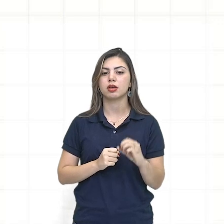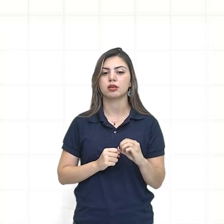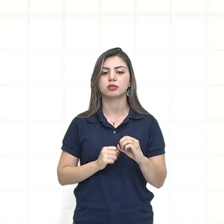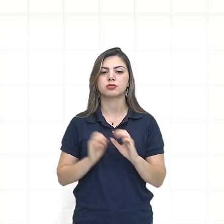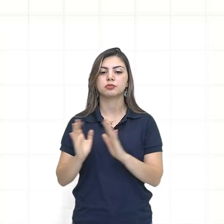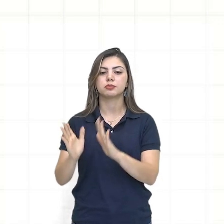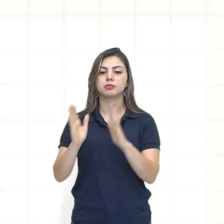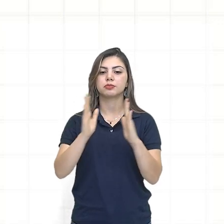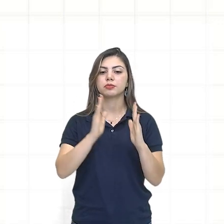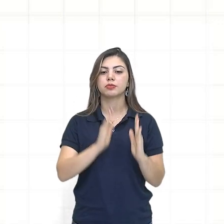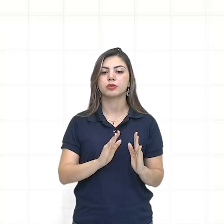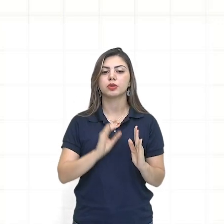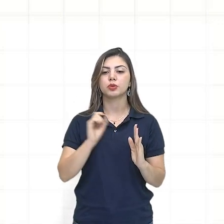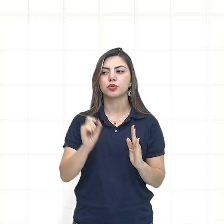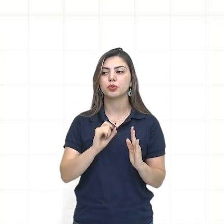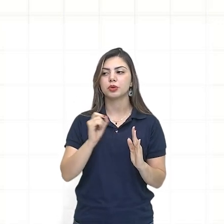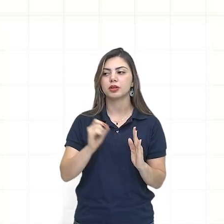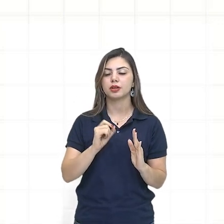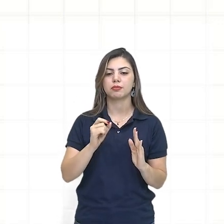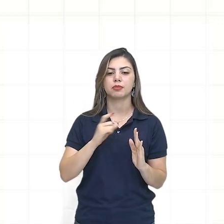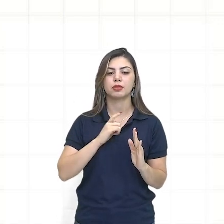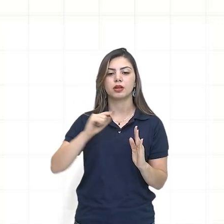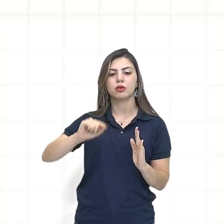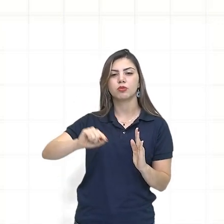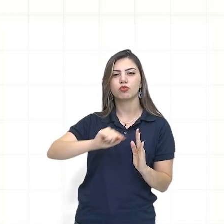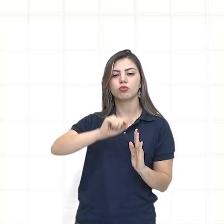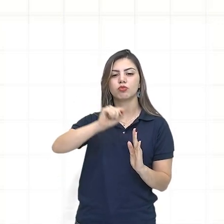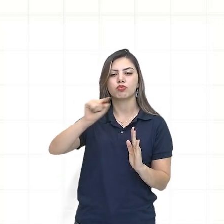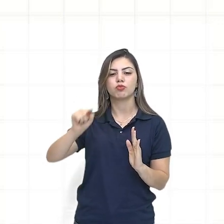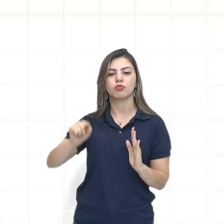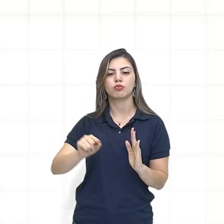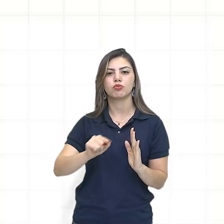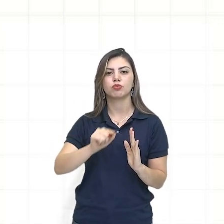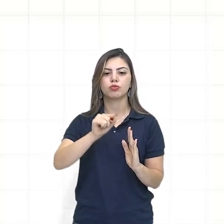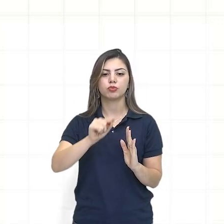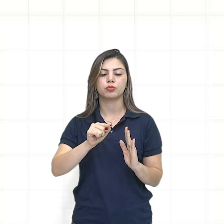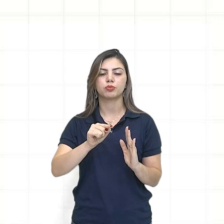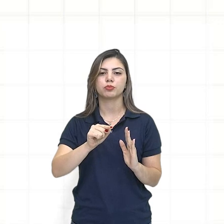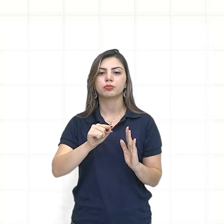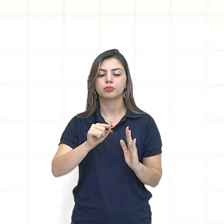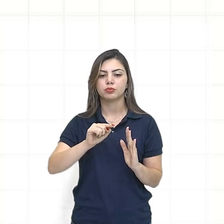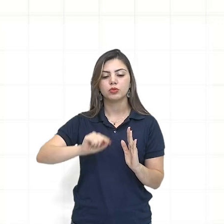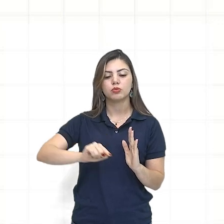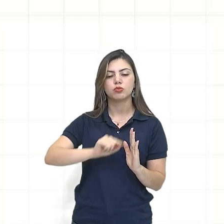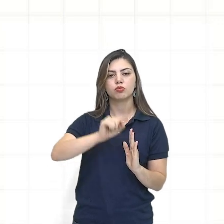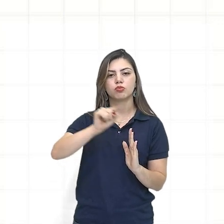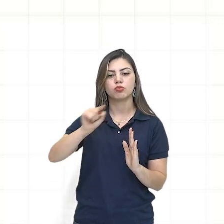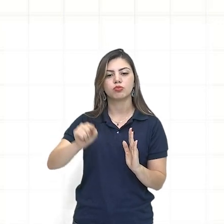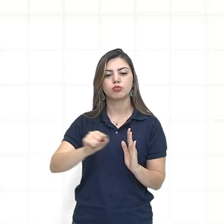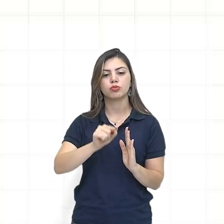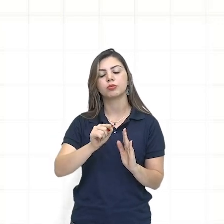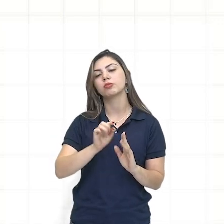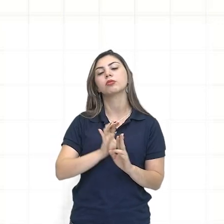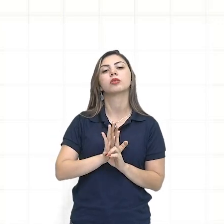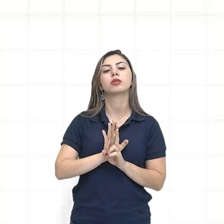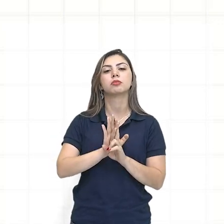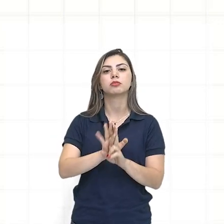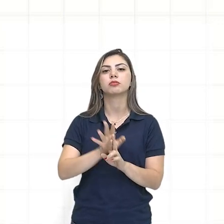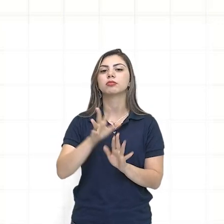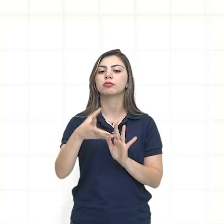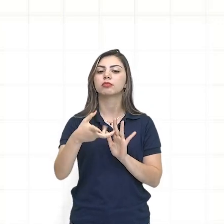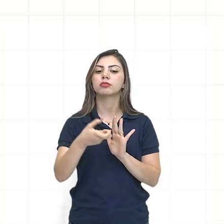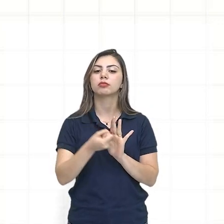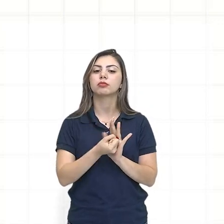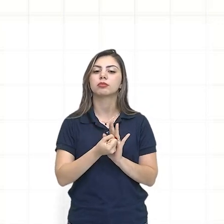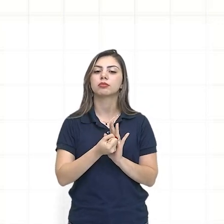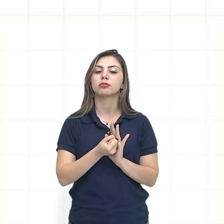Na próxima coluna, nós temos aqui a corda, que é representada por esse símbolo aqui, né?